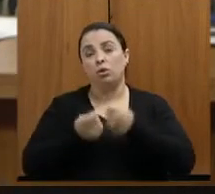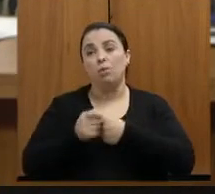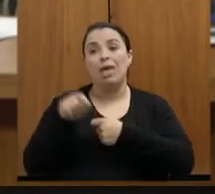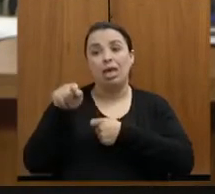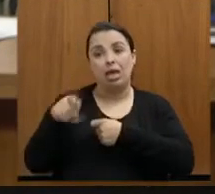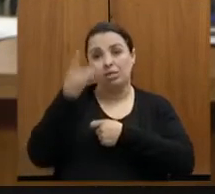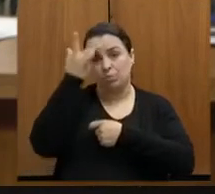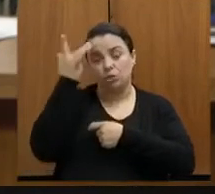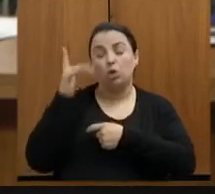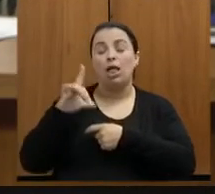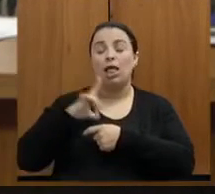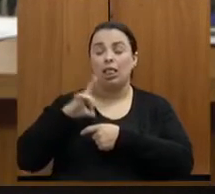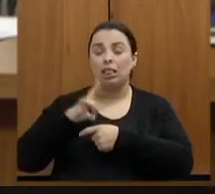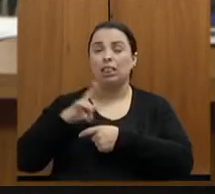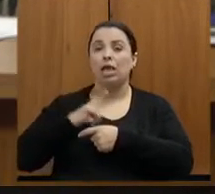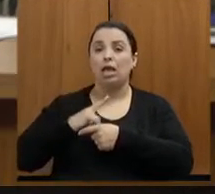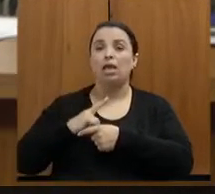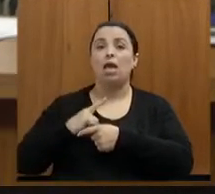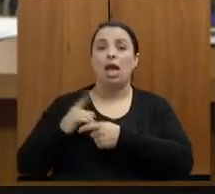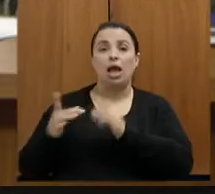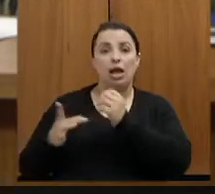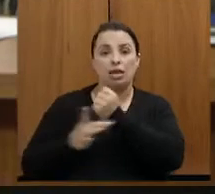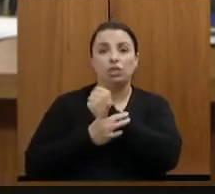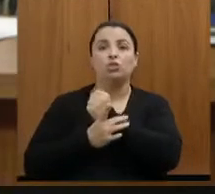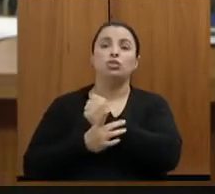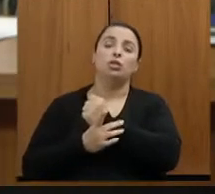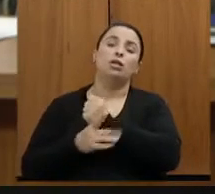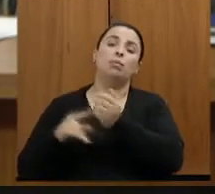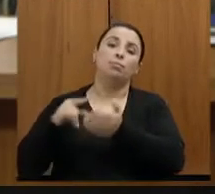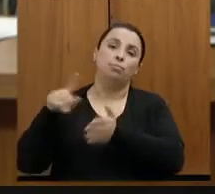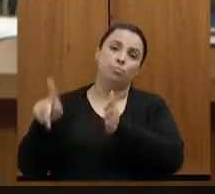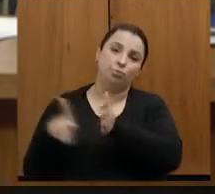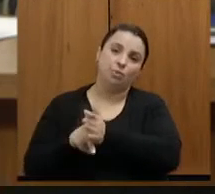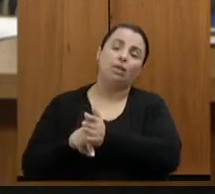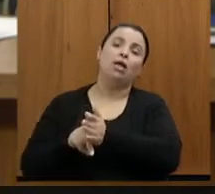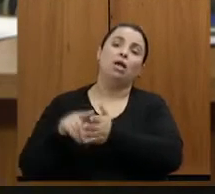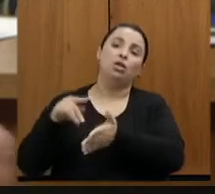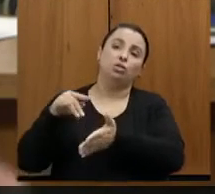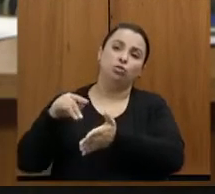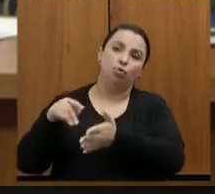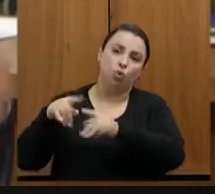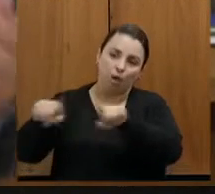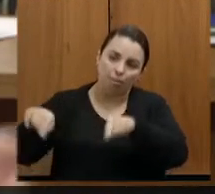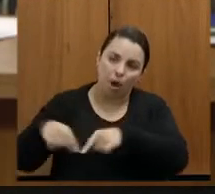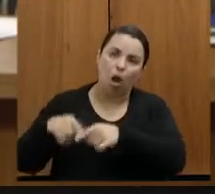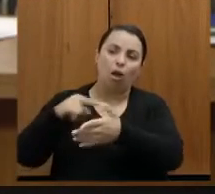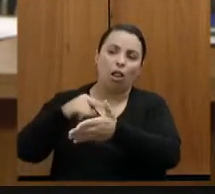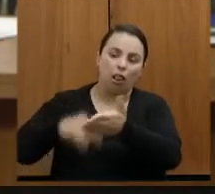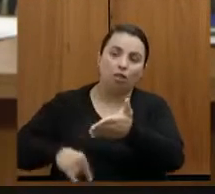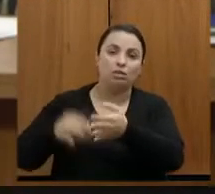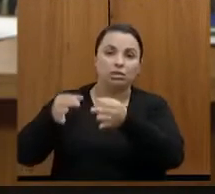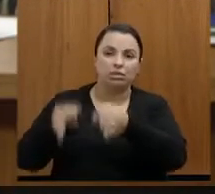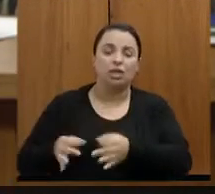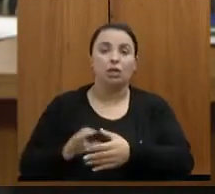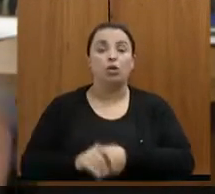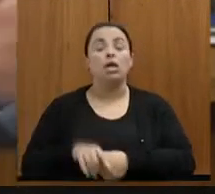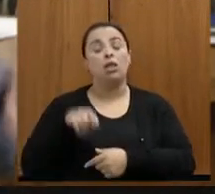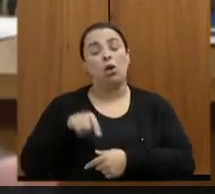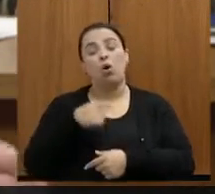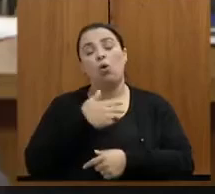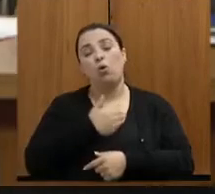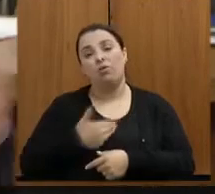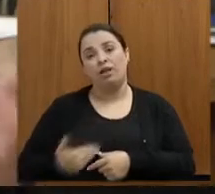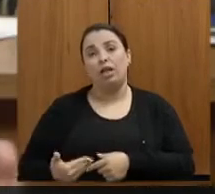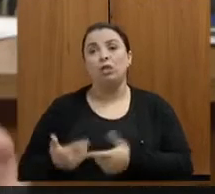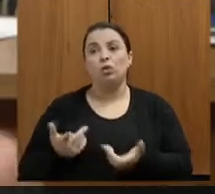e a segurança jurídica dessa propriedade. Então, é um governador que realmente deu uma diretriz nessa linha, um